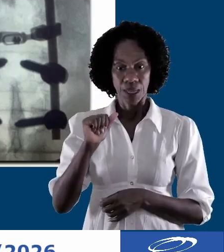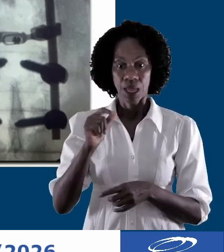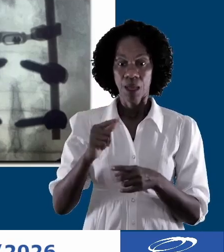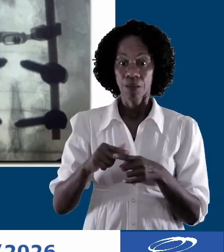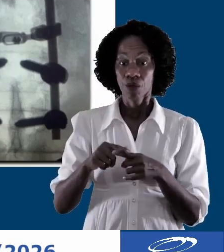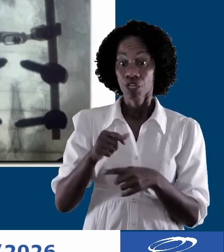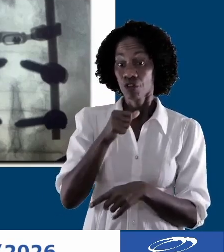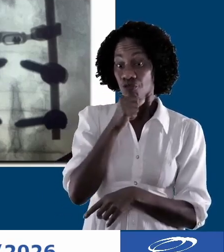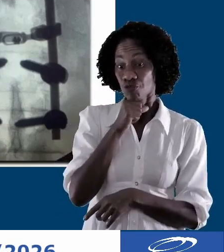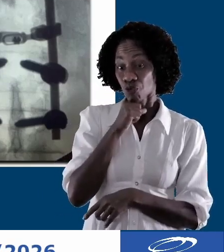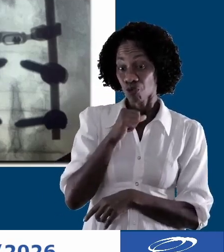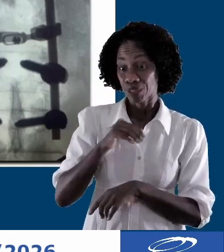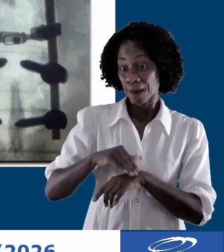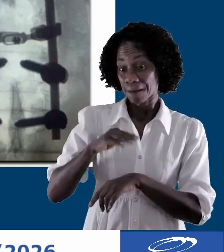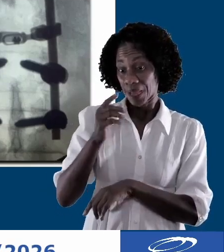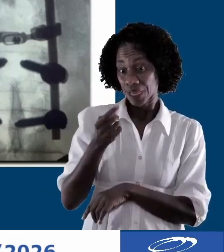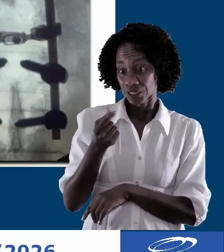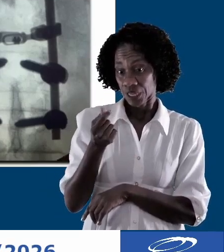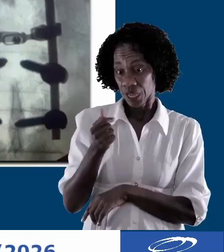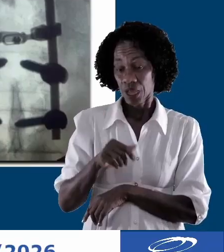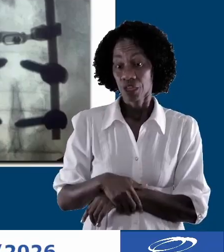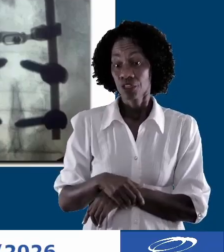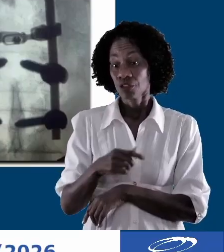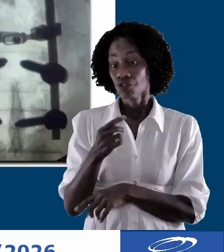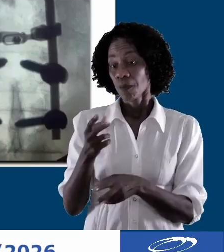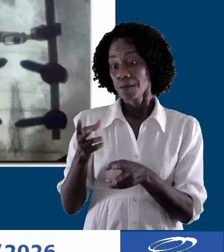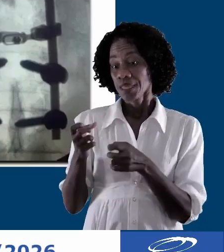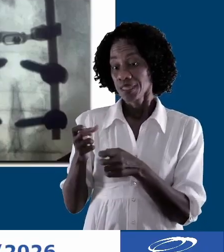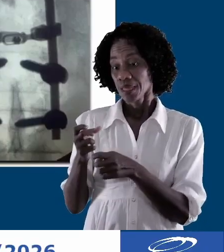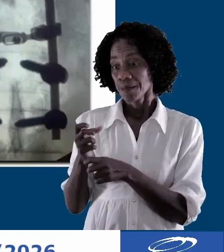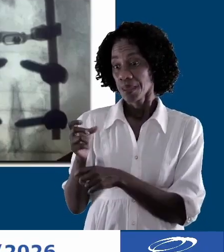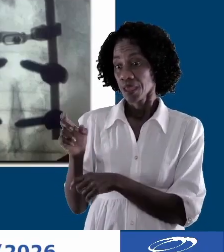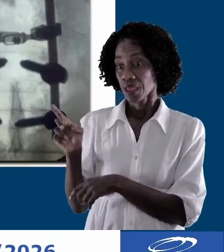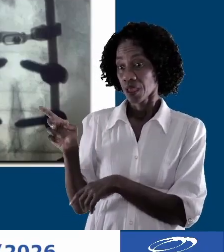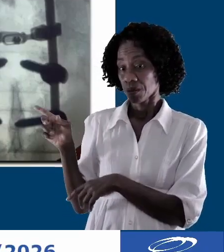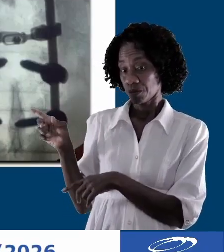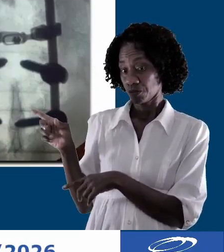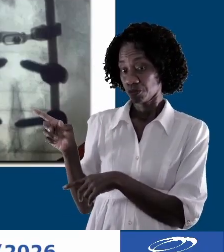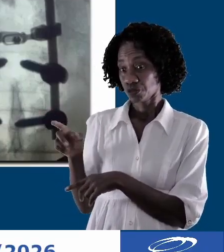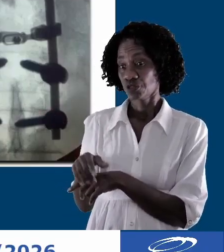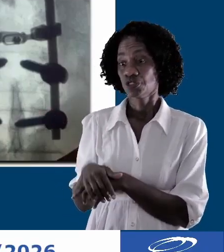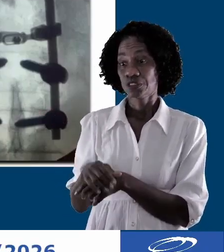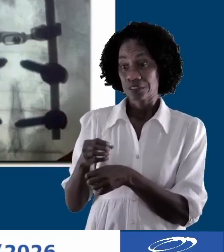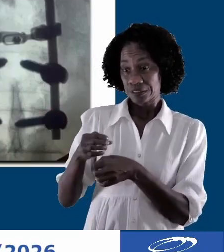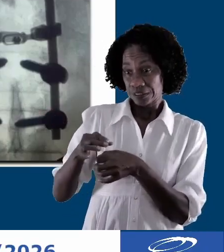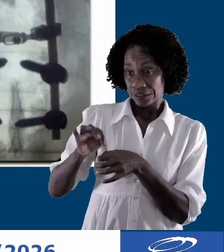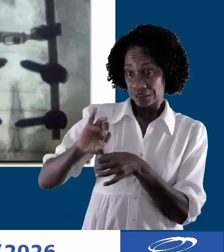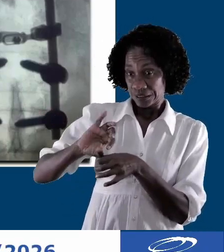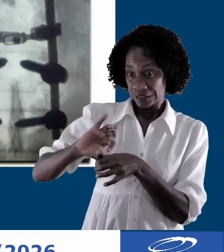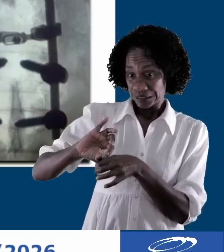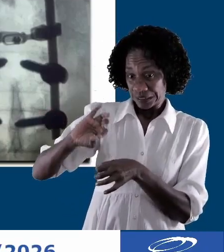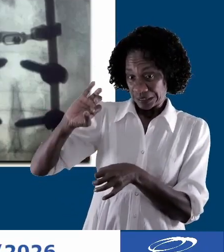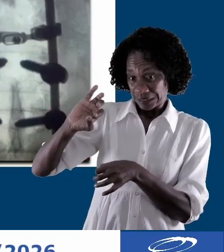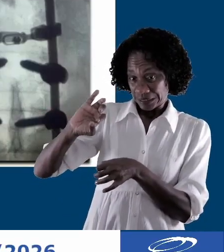vídeo intraoperatório, foi feita a descompressão, com tirada do osso necrótico, corpo vertebral e o pus que